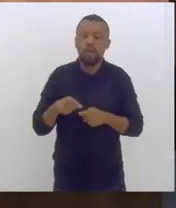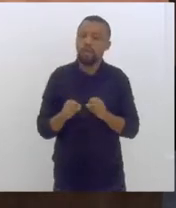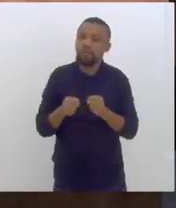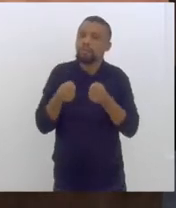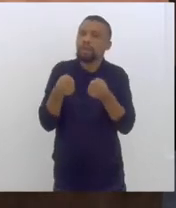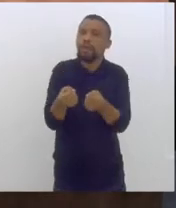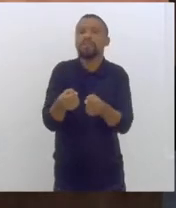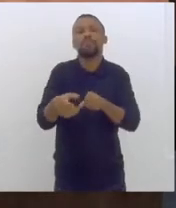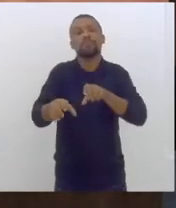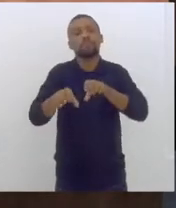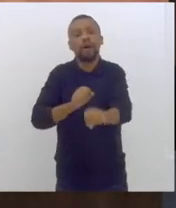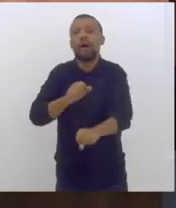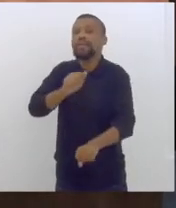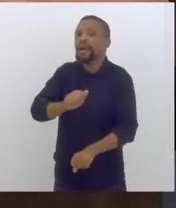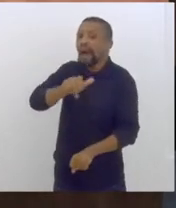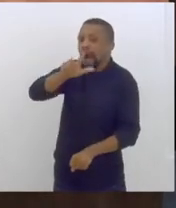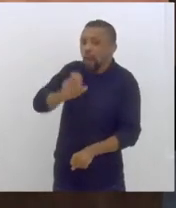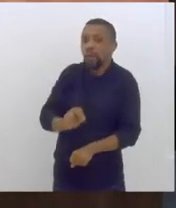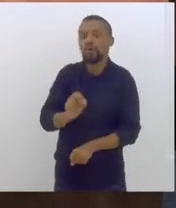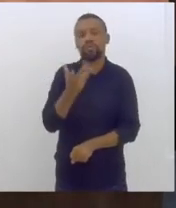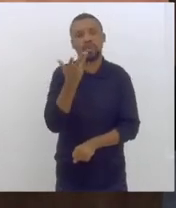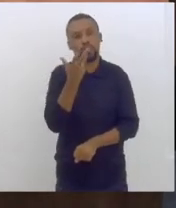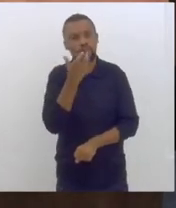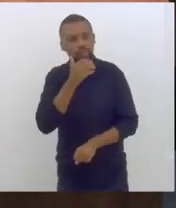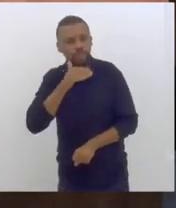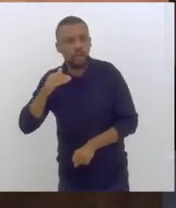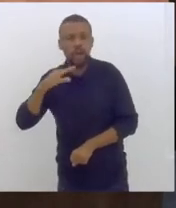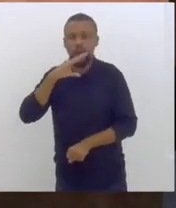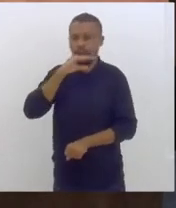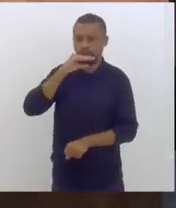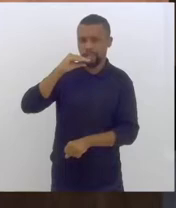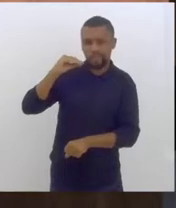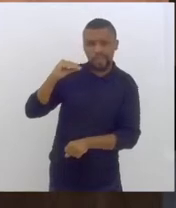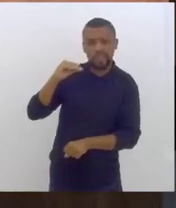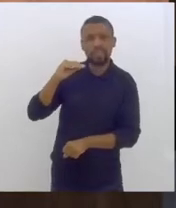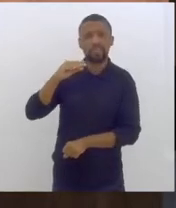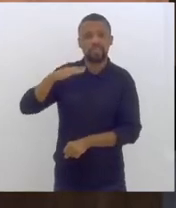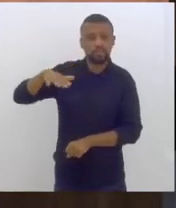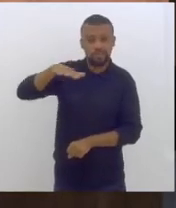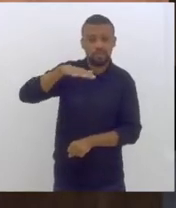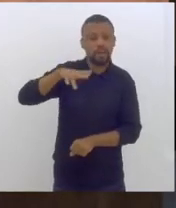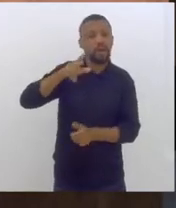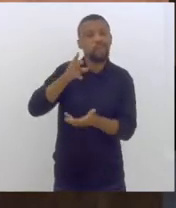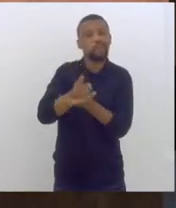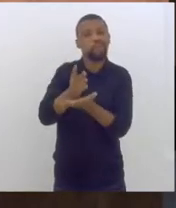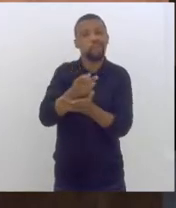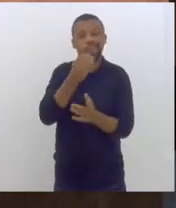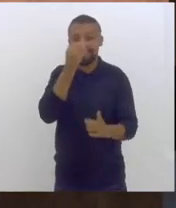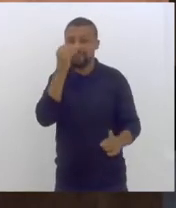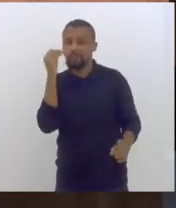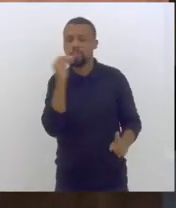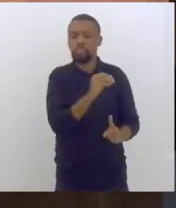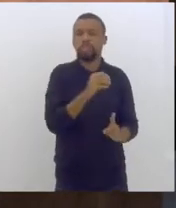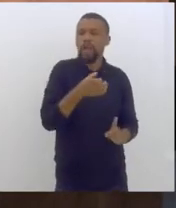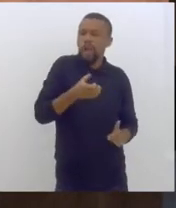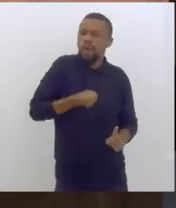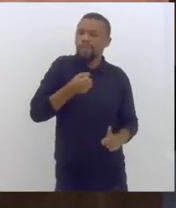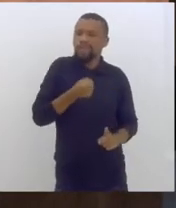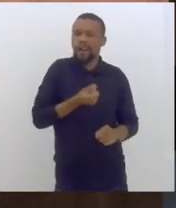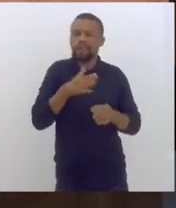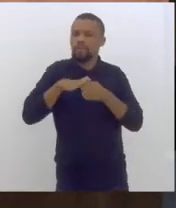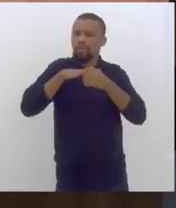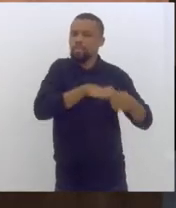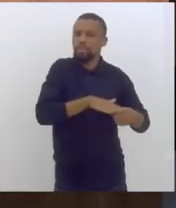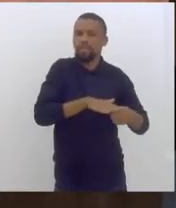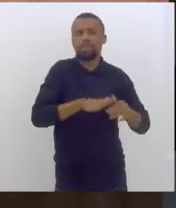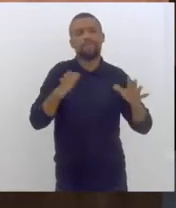formativo de crianças adolescentes jovens e adultos de Mesquita e mesmo assim estavam sendo covardemente perseguidos então fico feliz